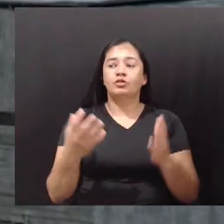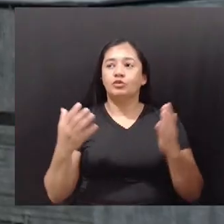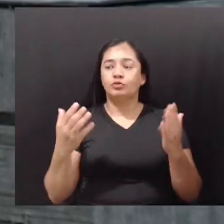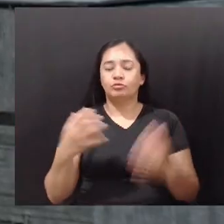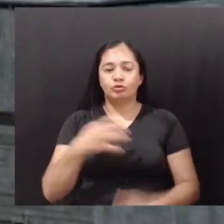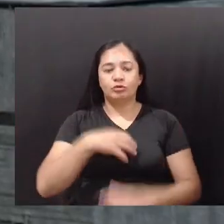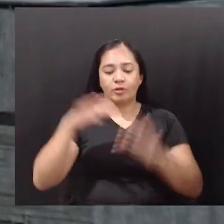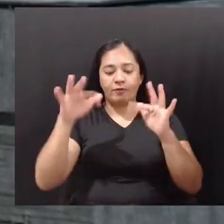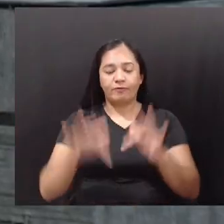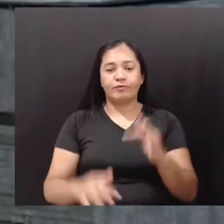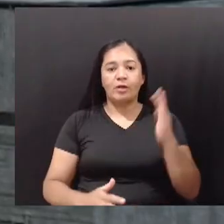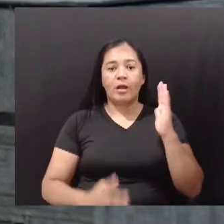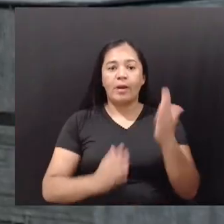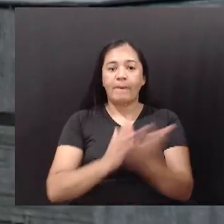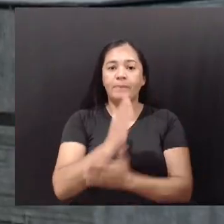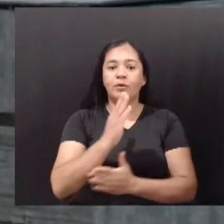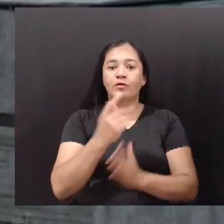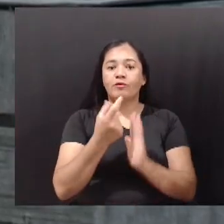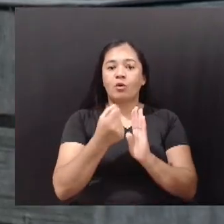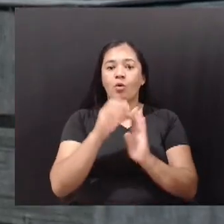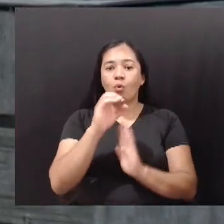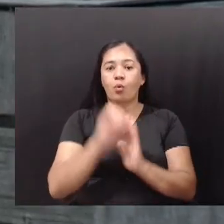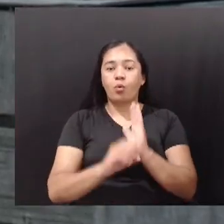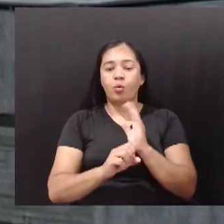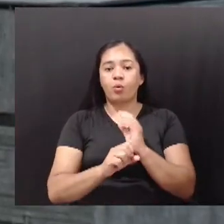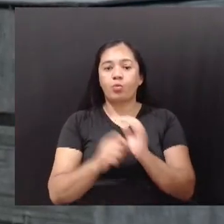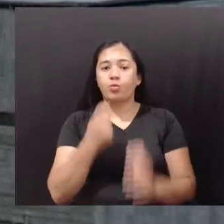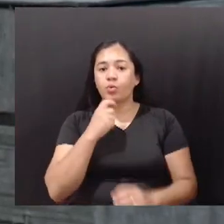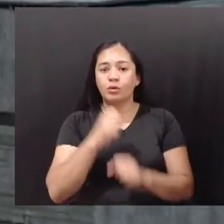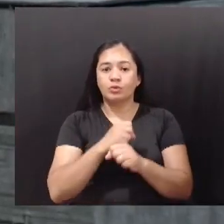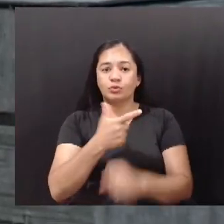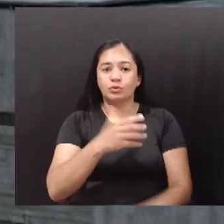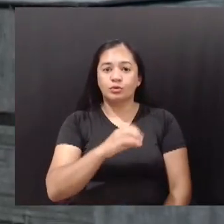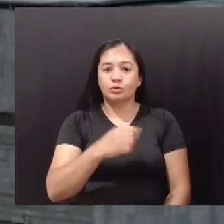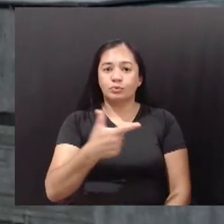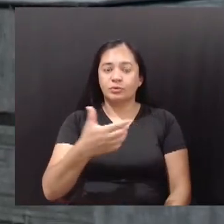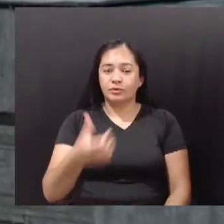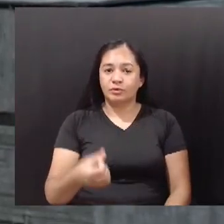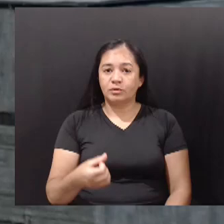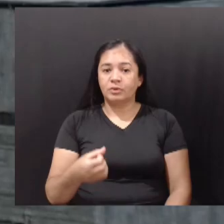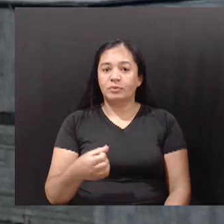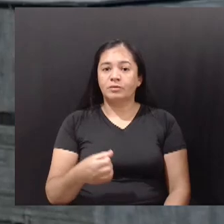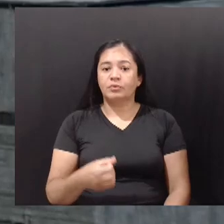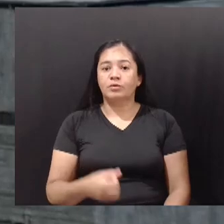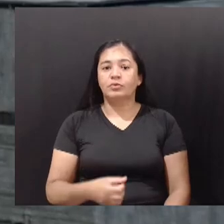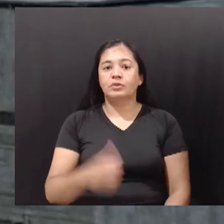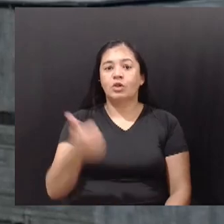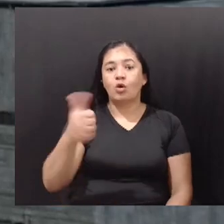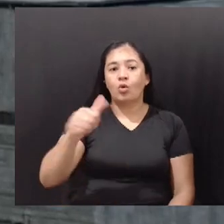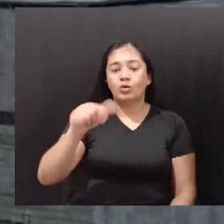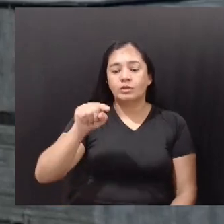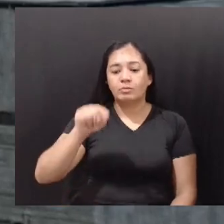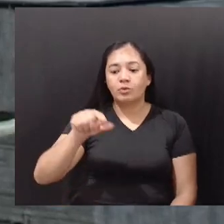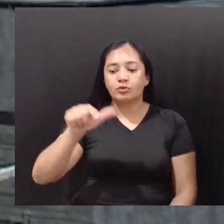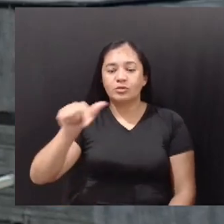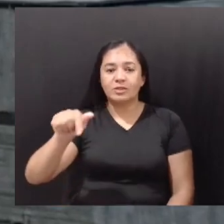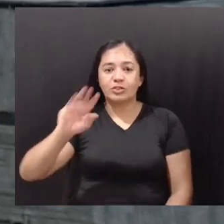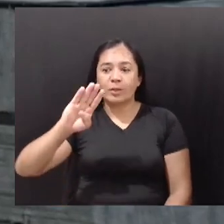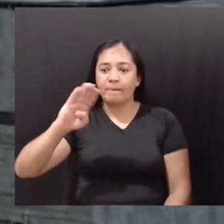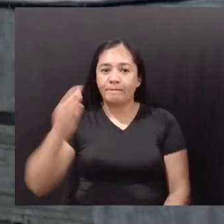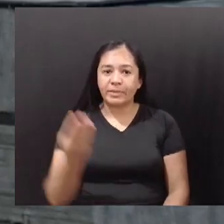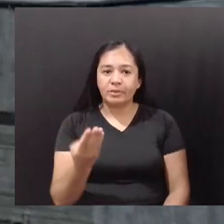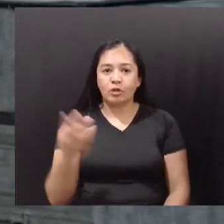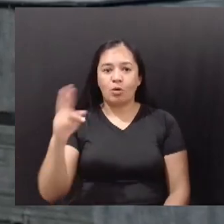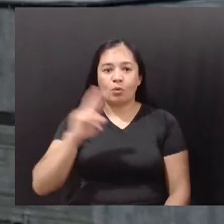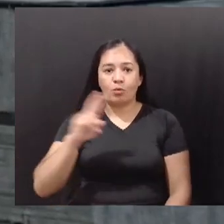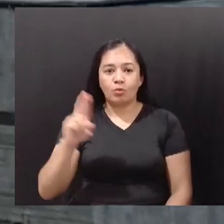o orçamento de Campinas para o ano de 2026, previsto em 11,7 bilhões de reais,